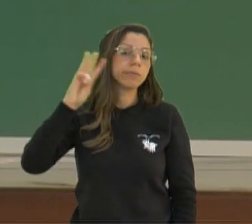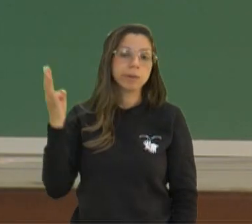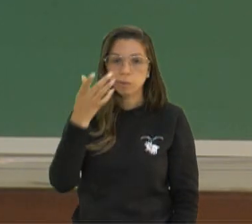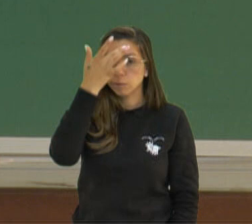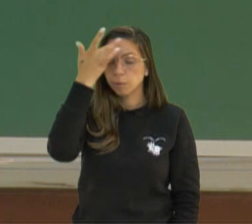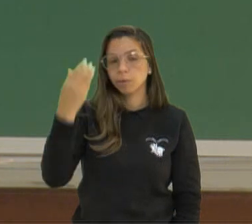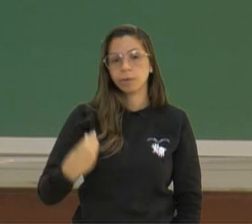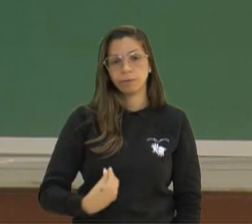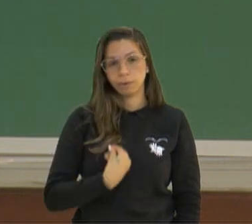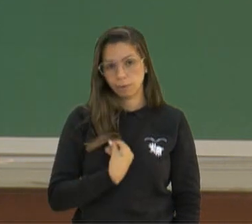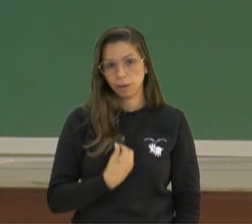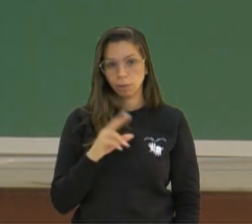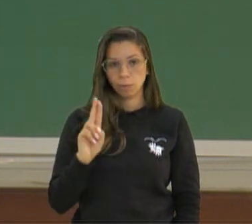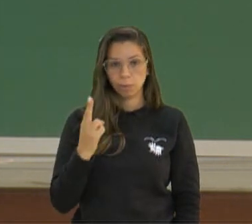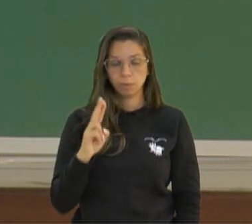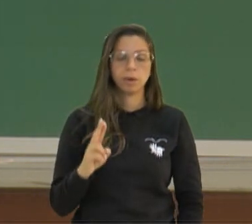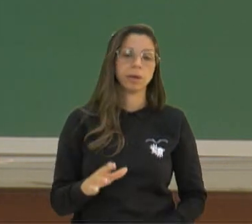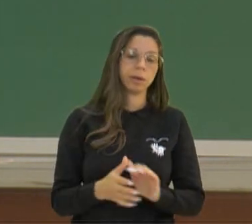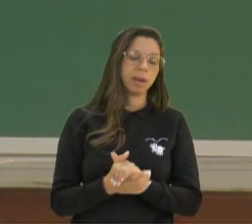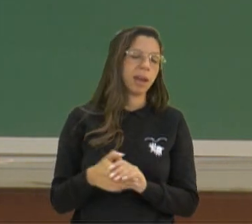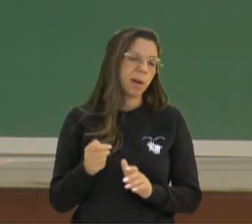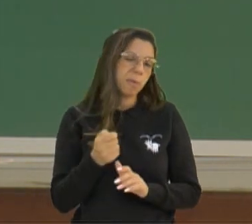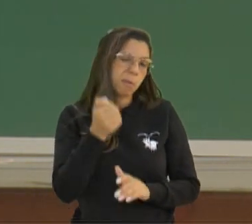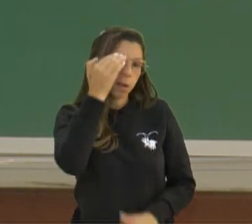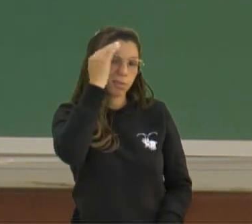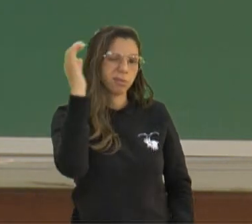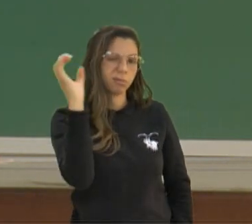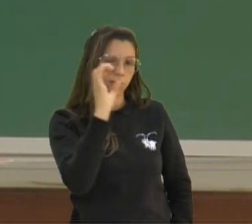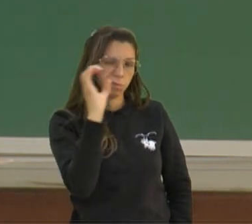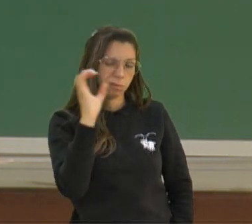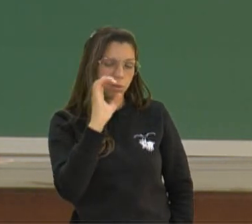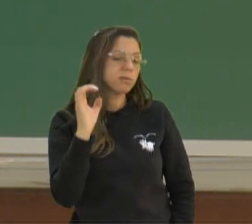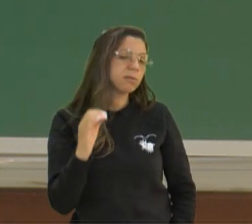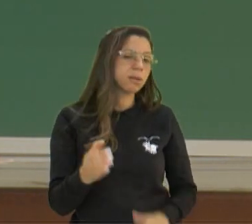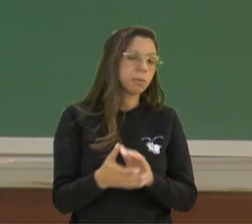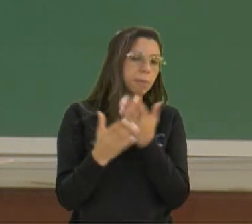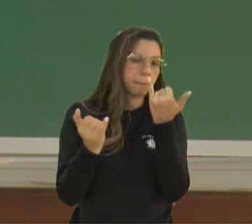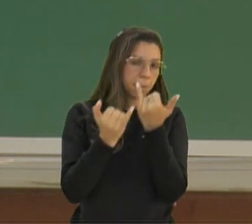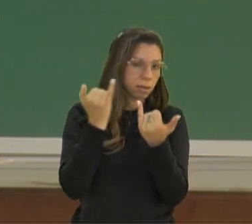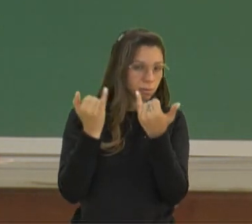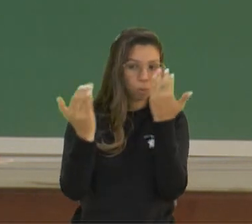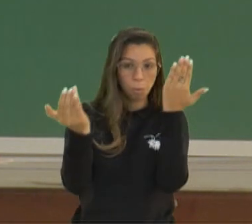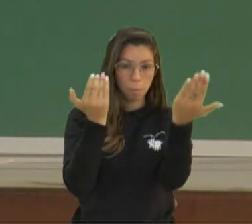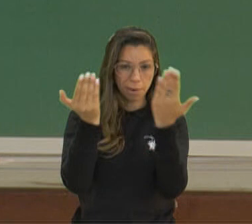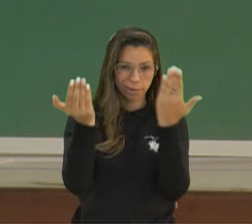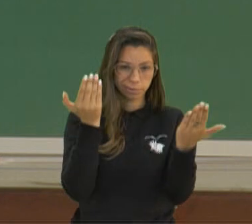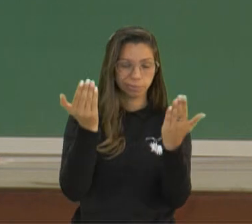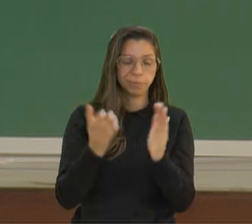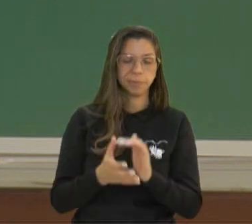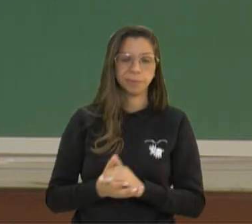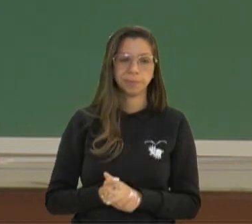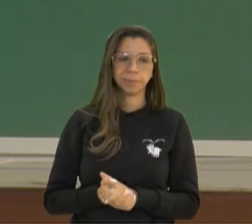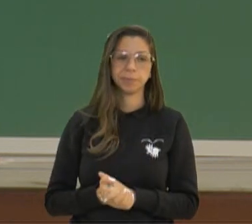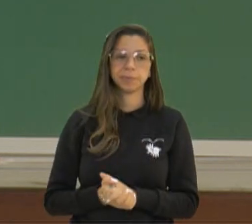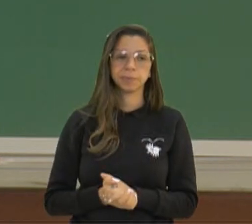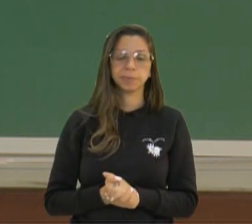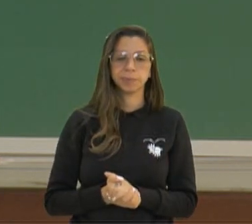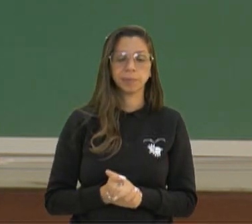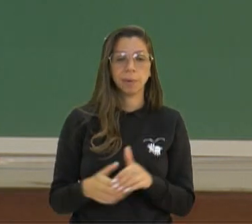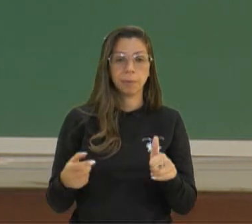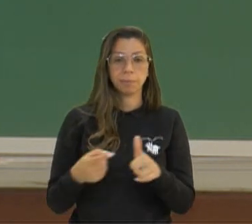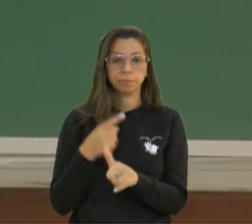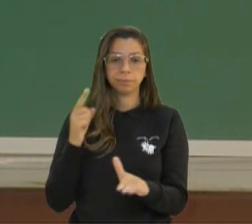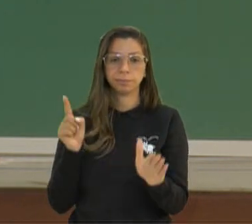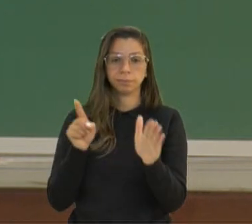habitantes apenas. É quase Curitiba e região metropolitana, é a população do Uruguai, um país pequeno. Vamos lá, nosso primeiro